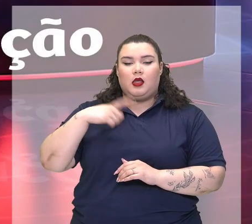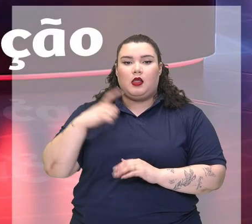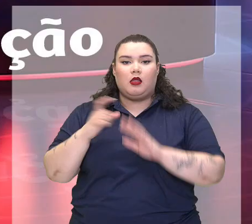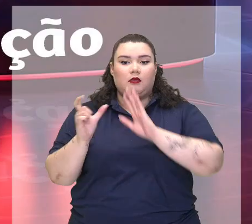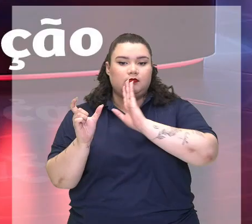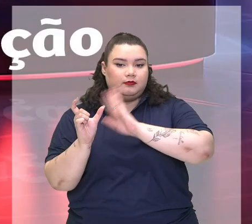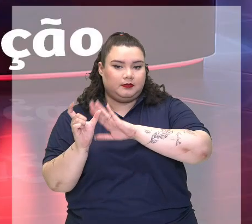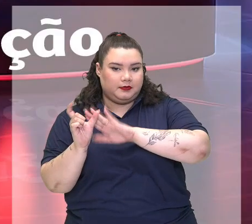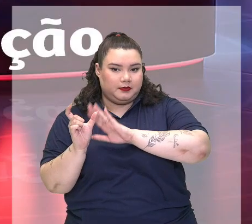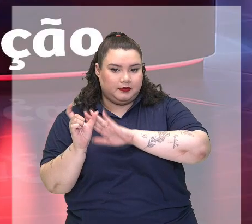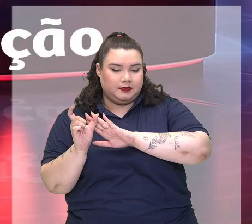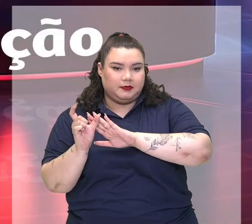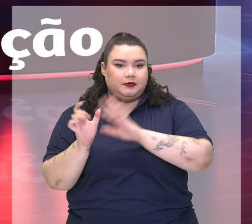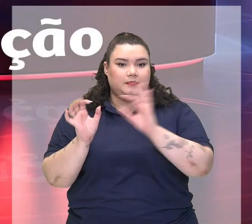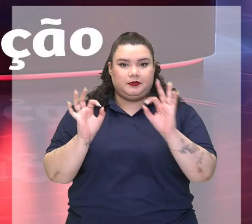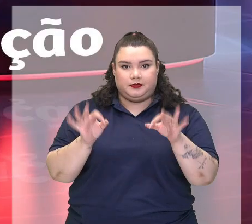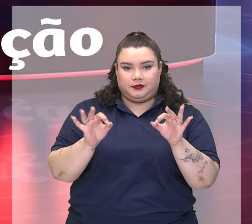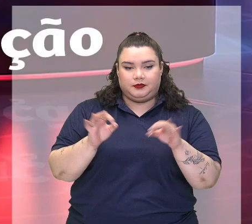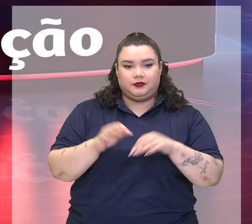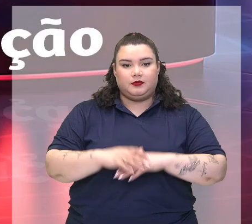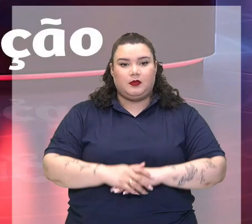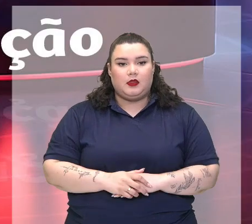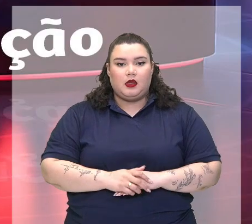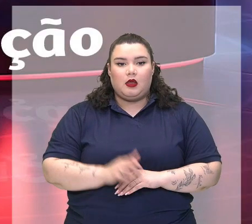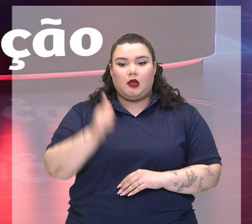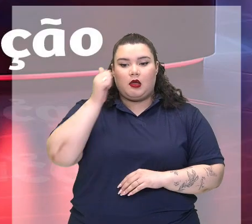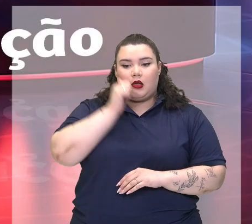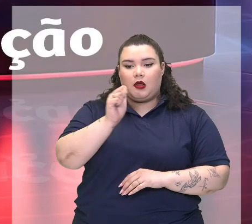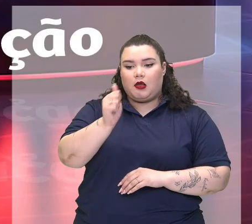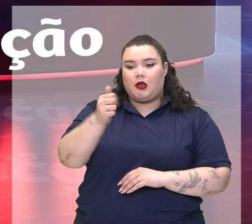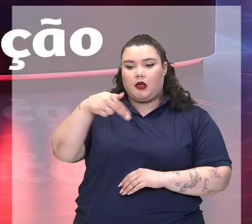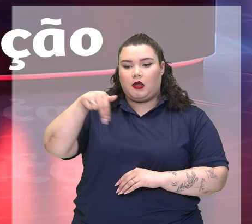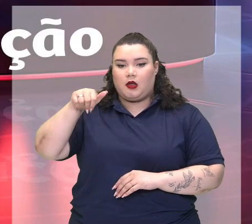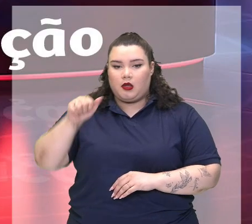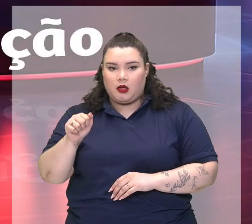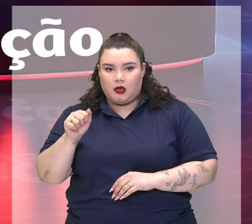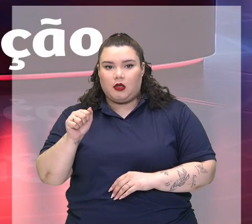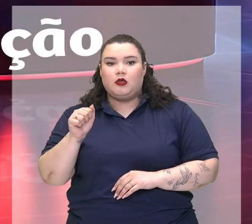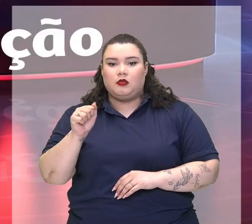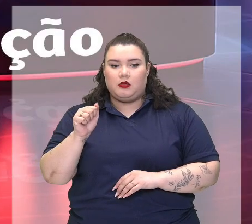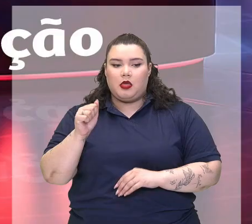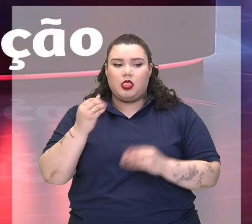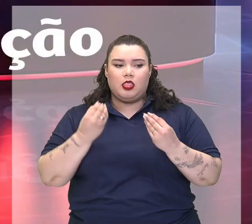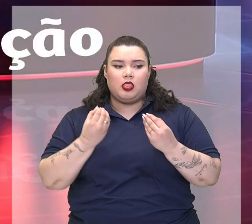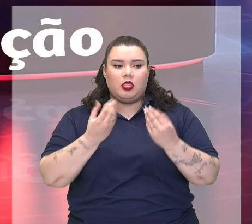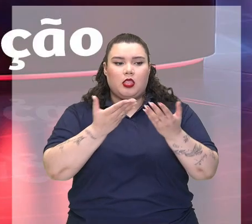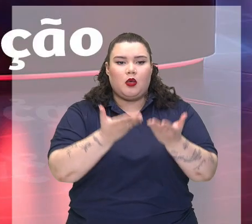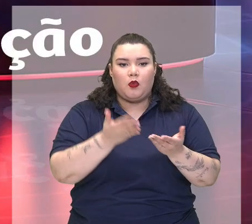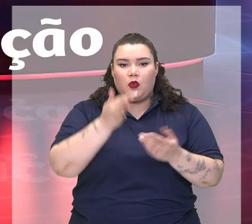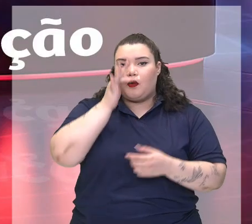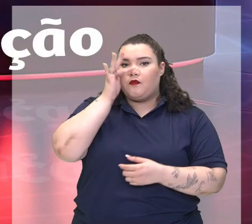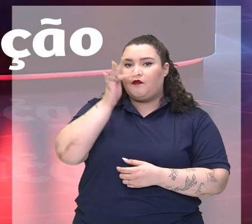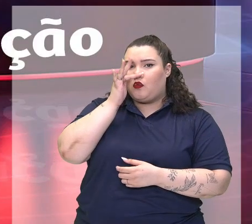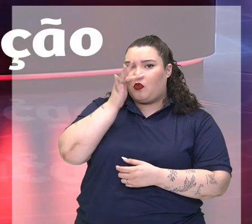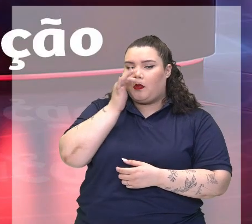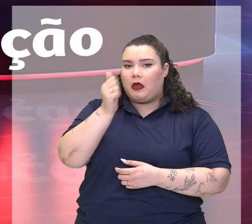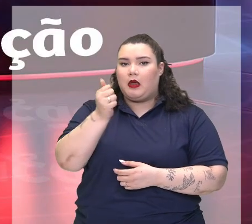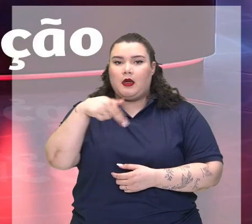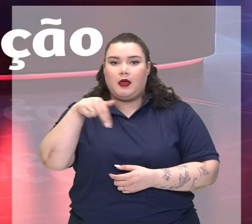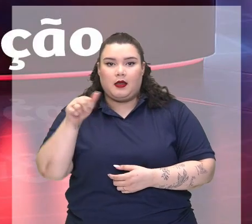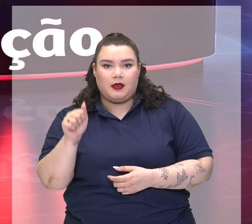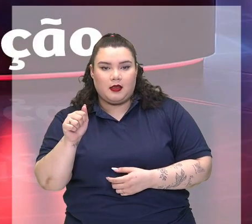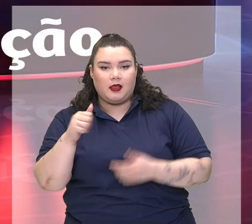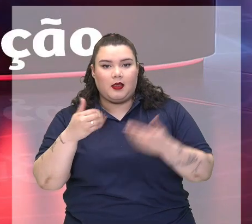sentido figurado. Agora, Ana recebeu uma flor. Bem, traz